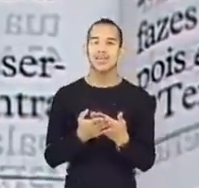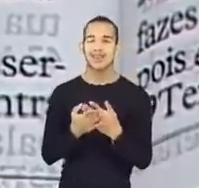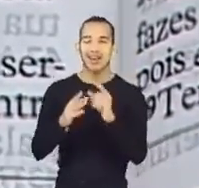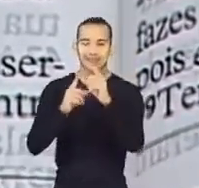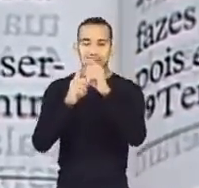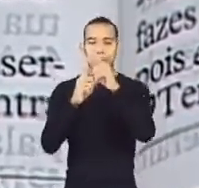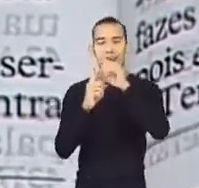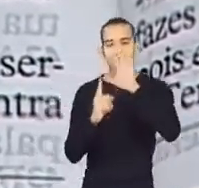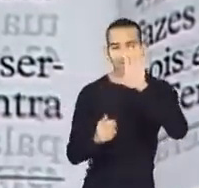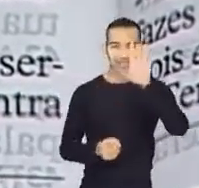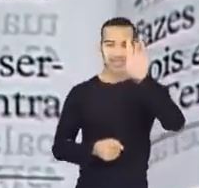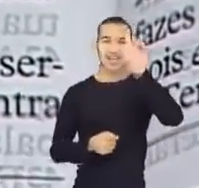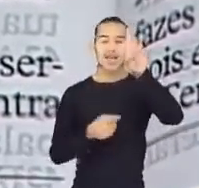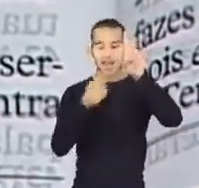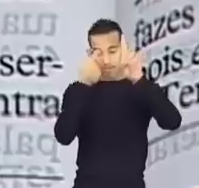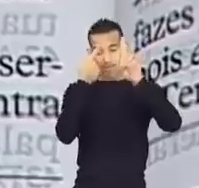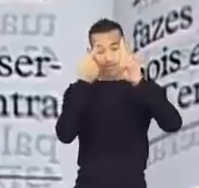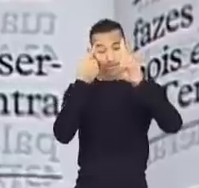tua palavra.